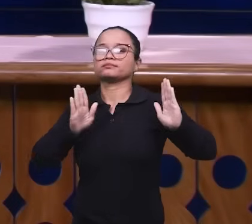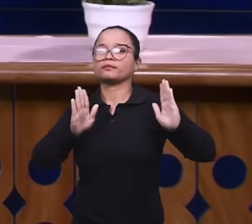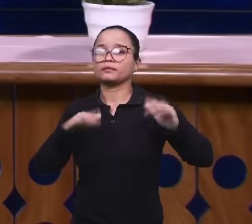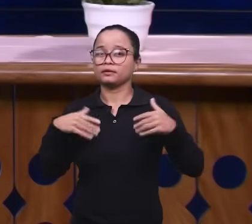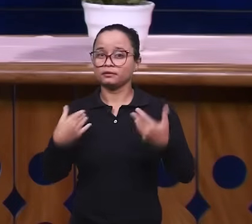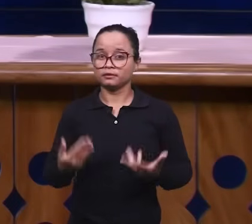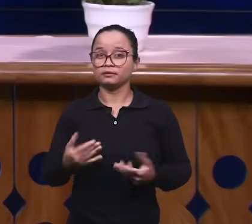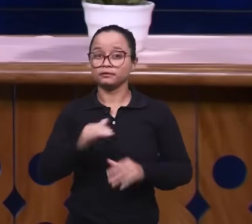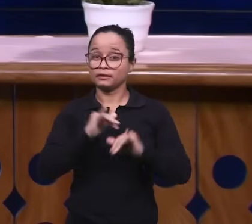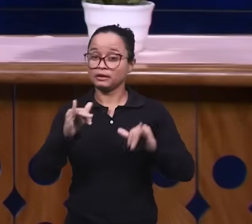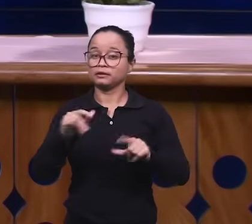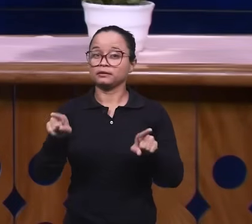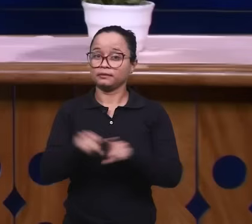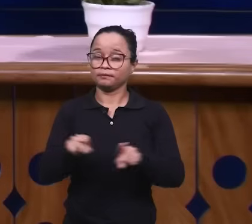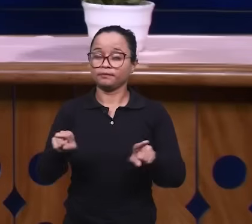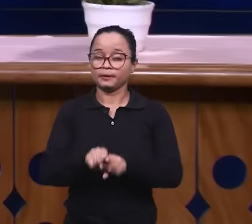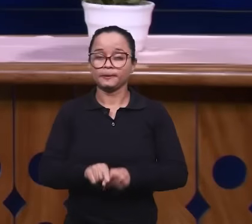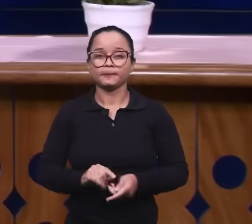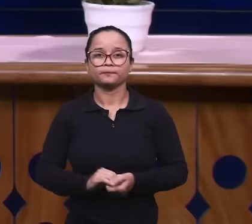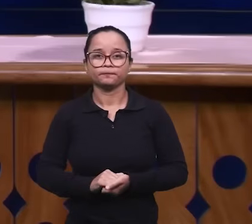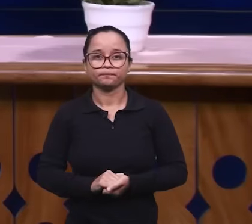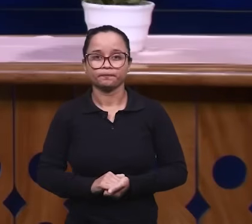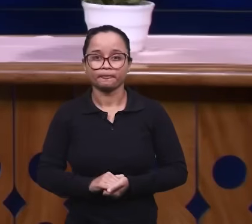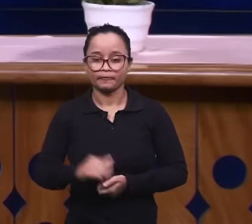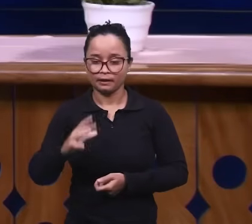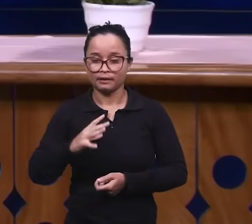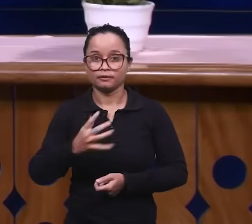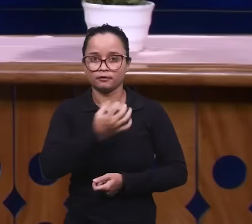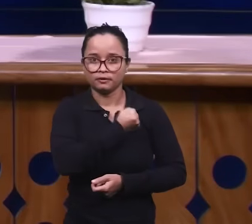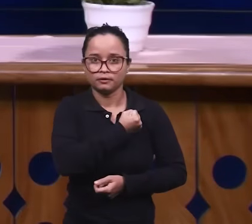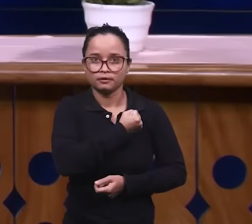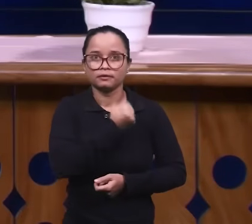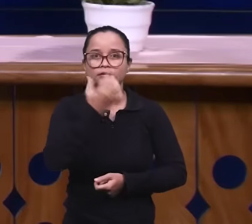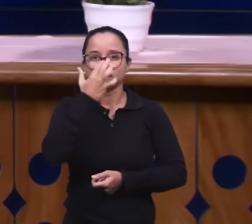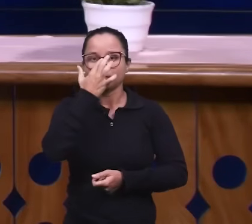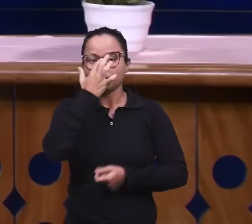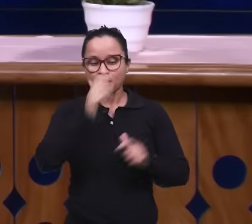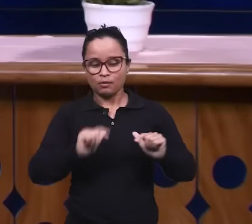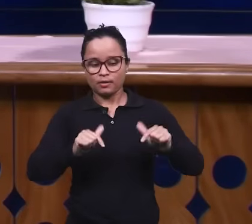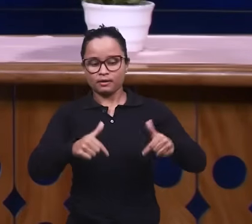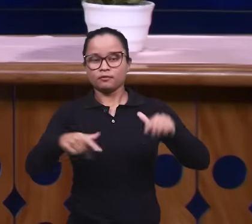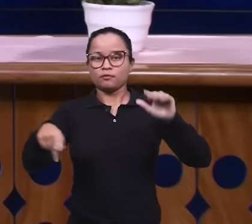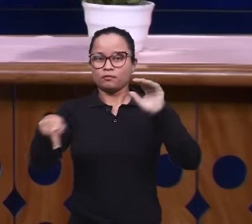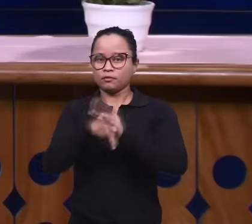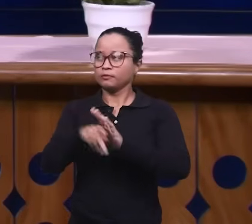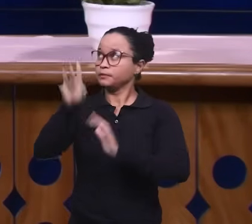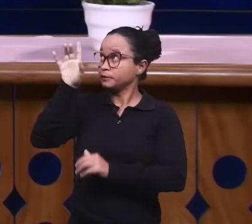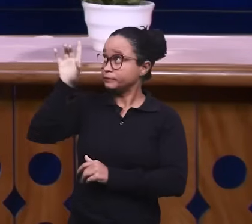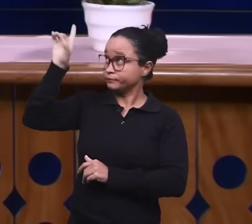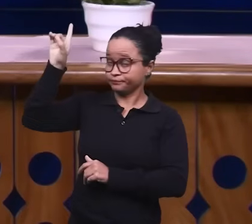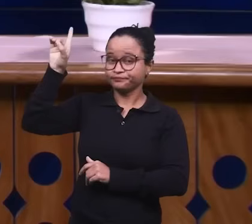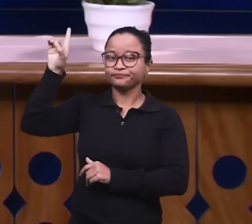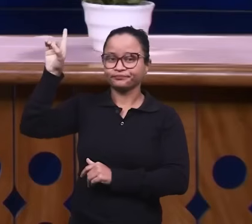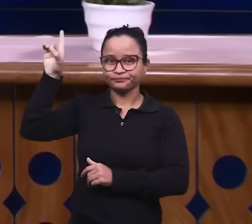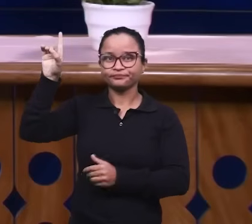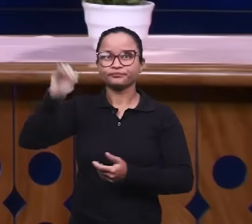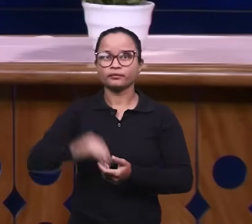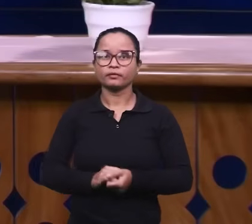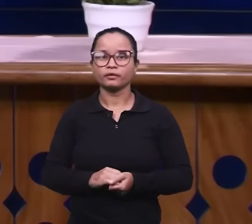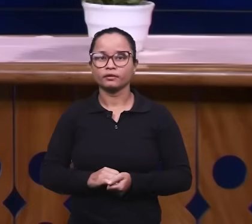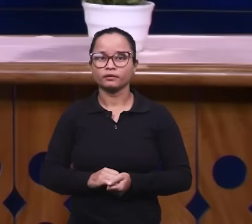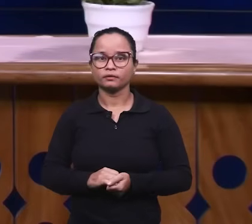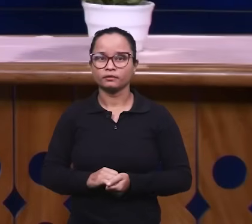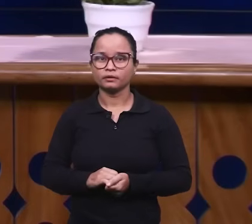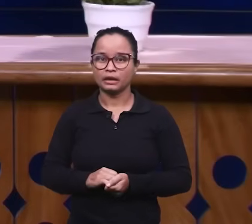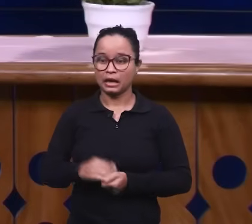Devemos dizer também que a salvação é um ato de Deus. A